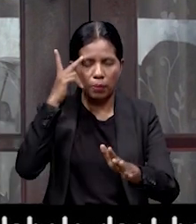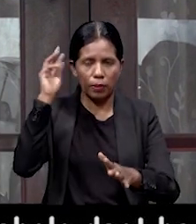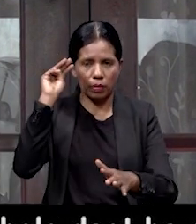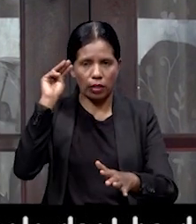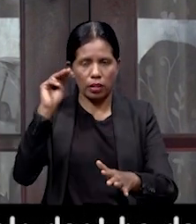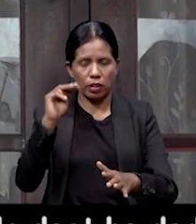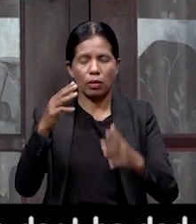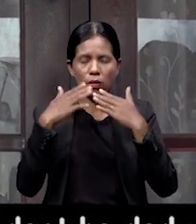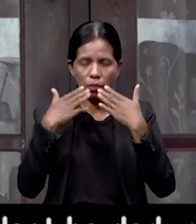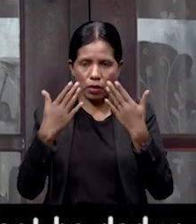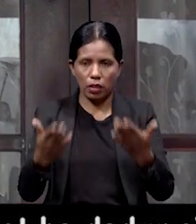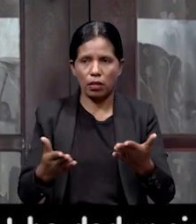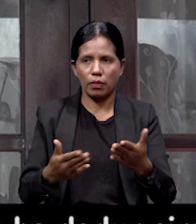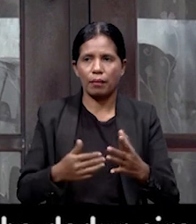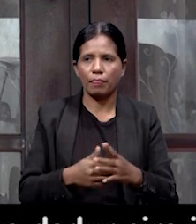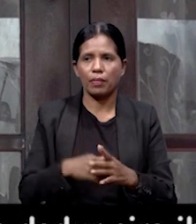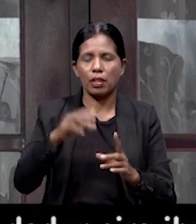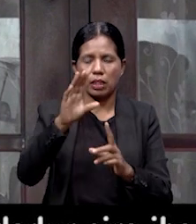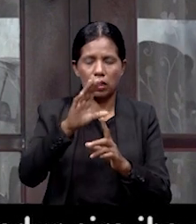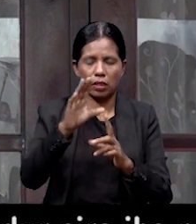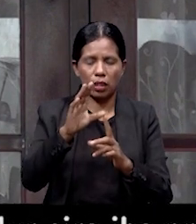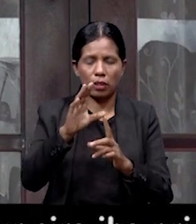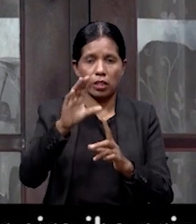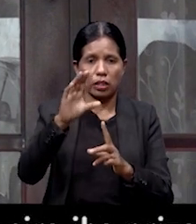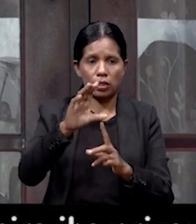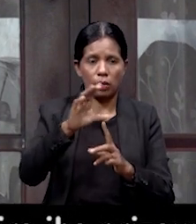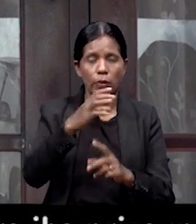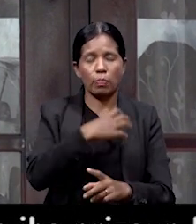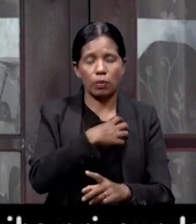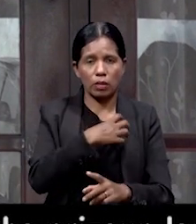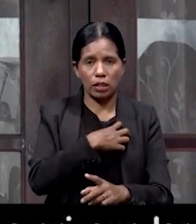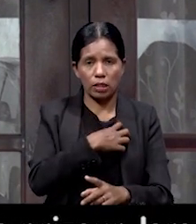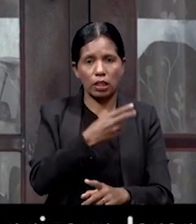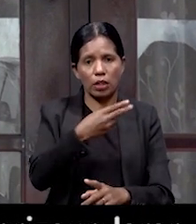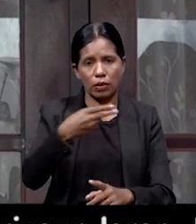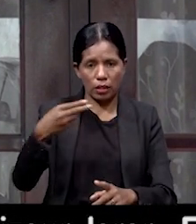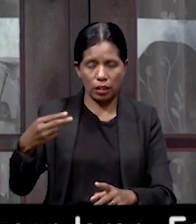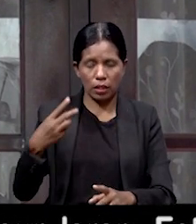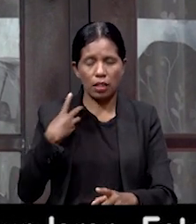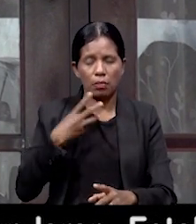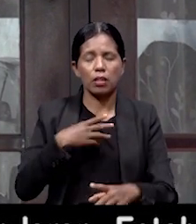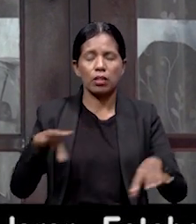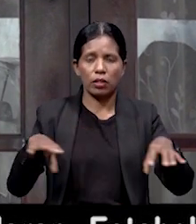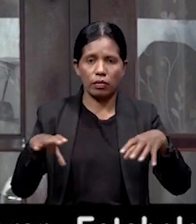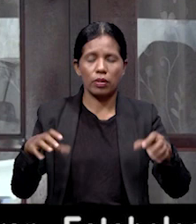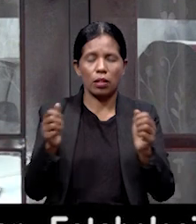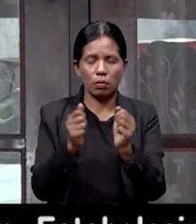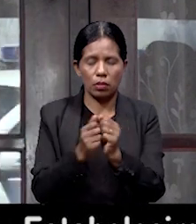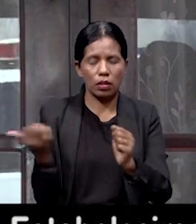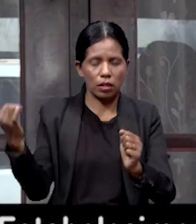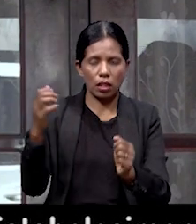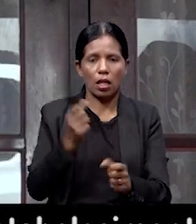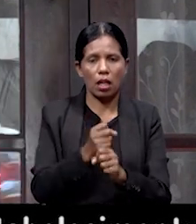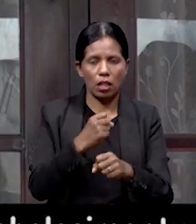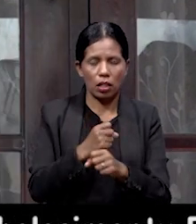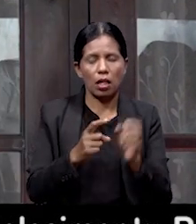ni agradecimento ba chefe Polri ninia kata cooperação nebe maka apoio operação nebe masira halo ne hatudu